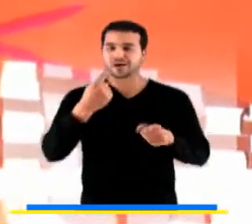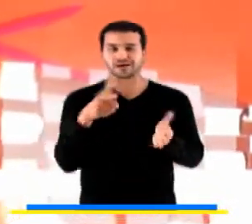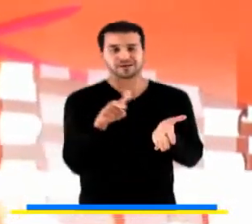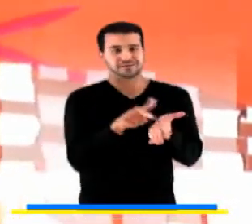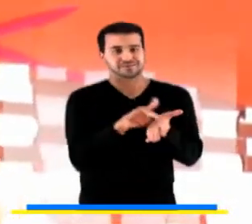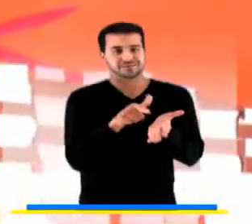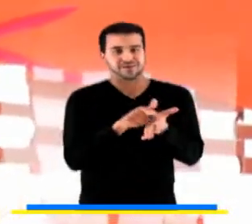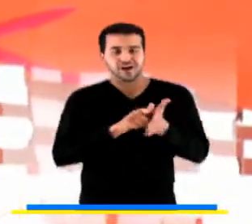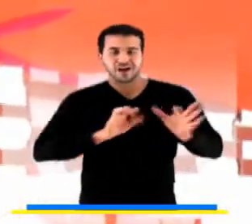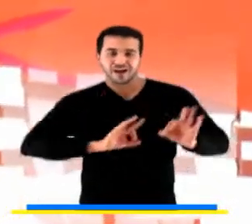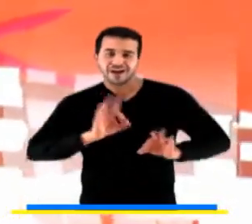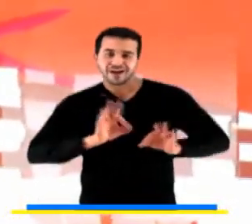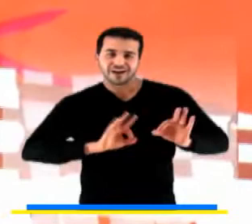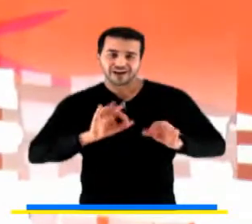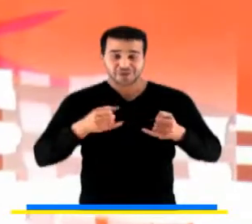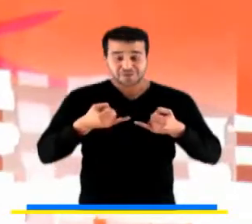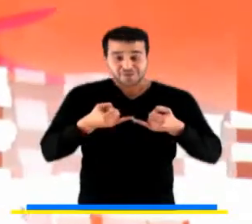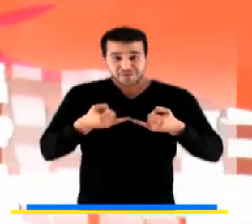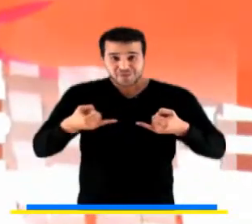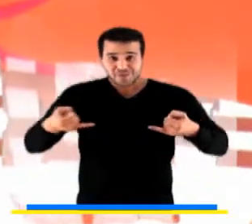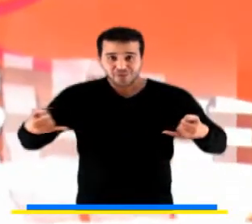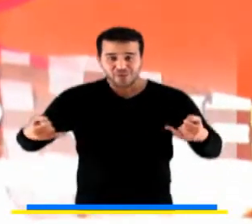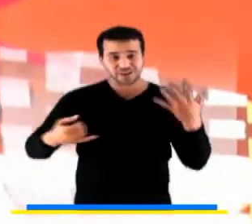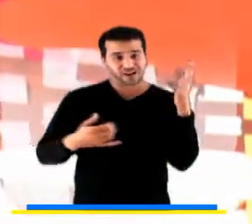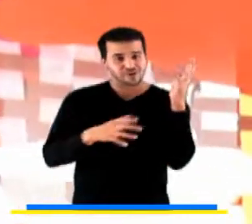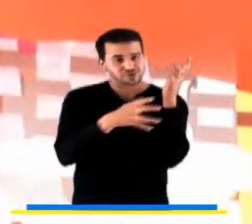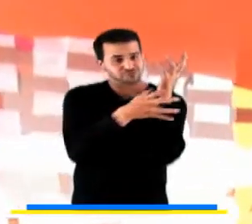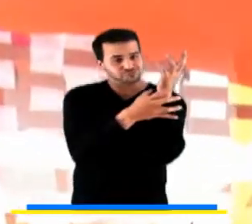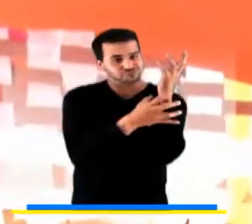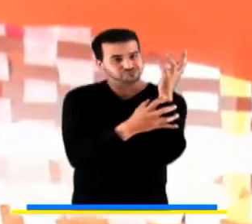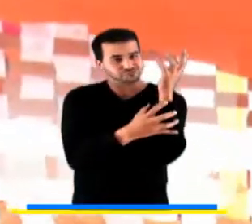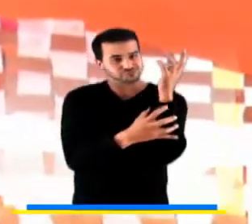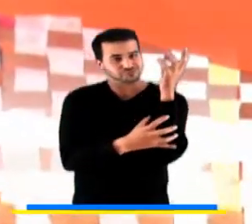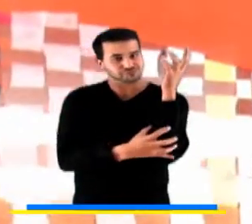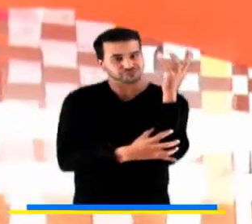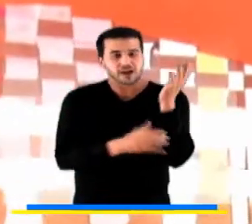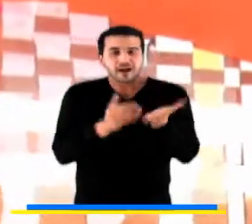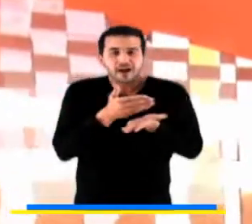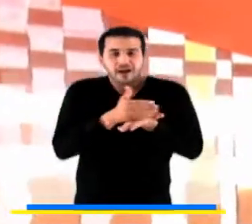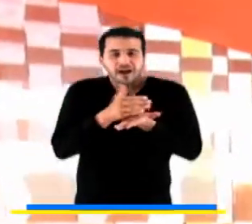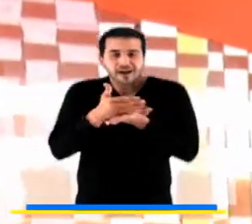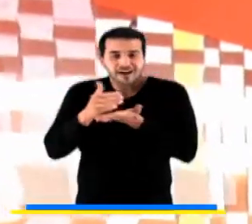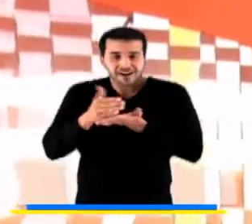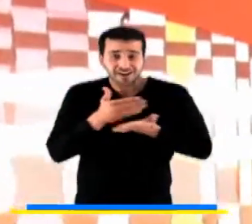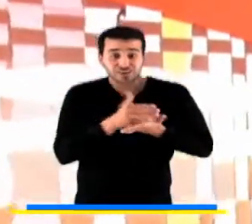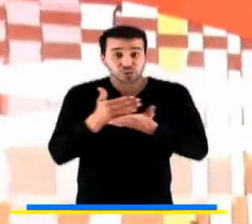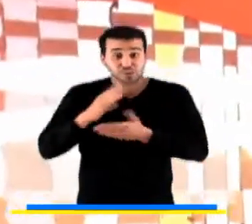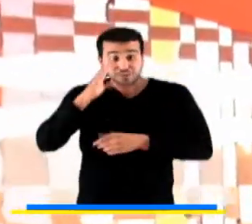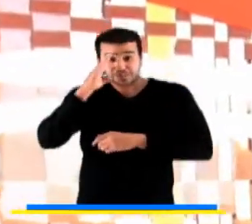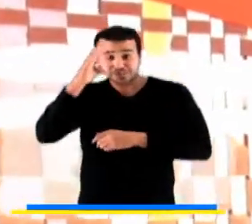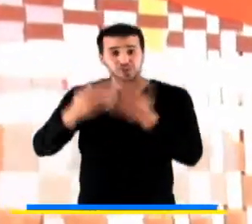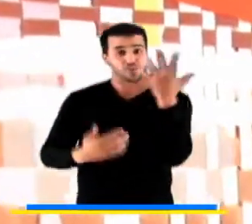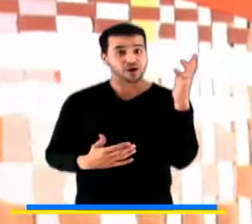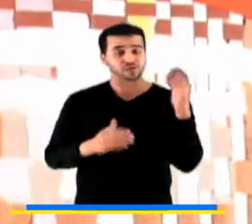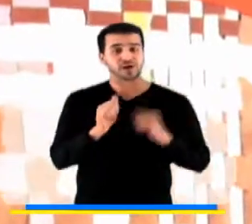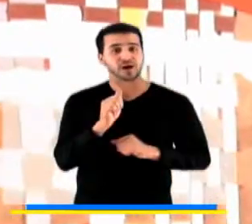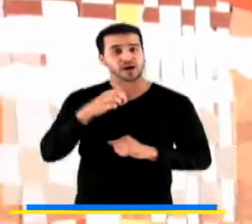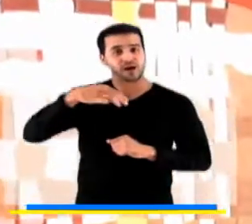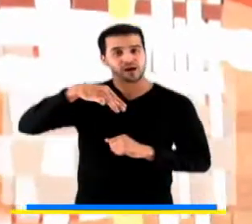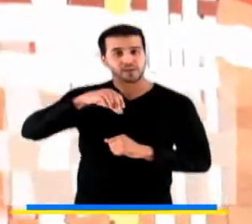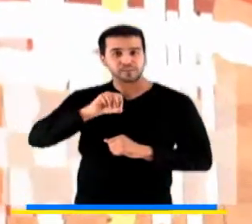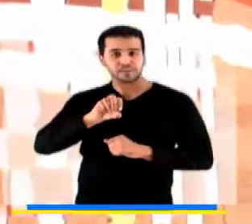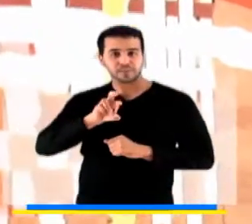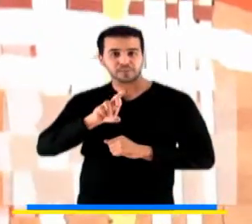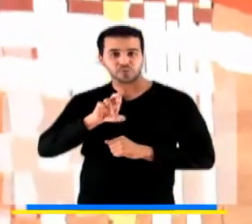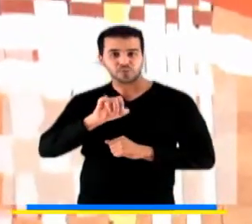papel foram feitas com restos de cordas e casca de árvores, principalmente de amoreiras.